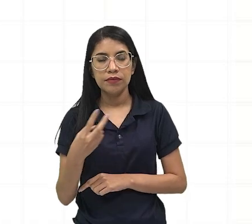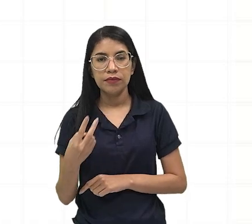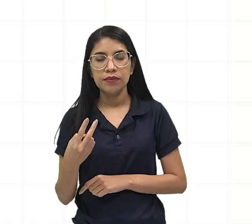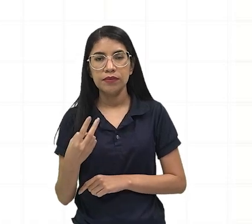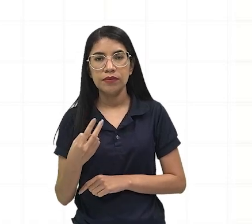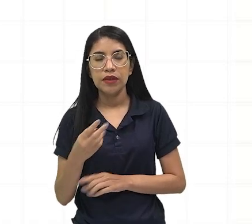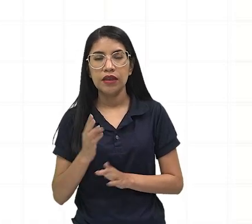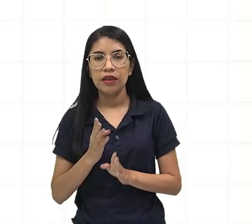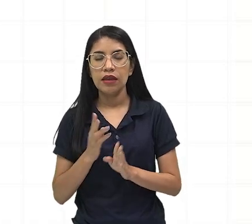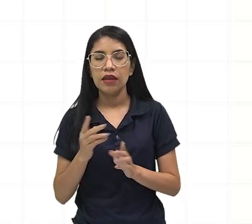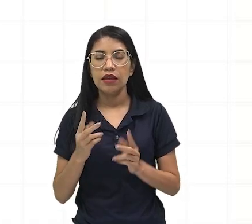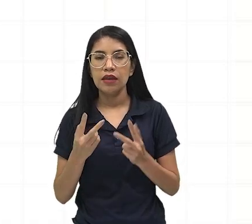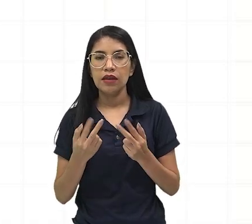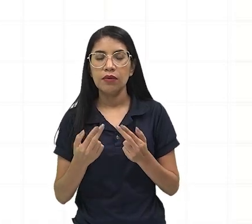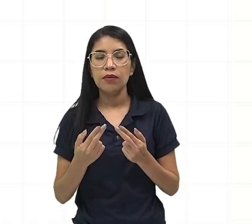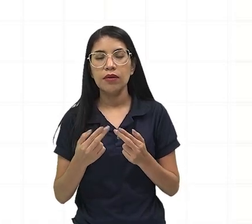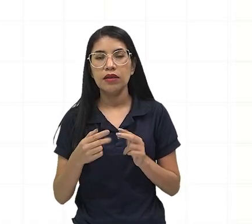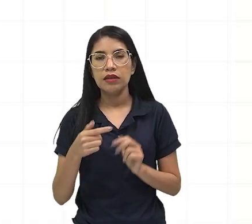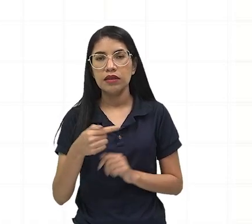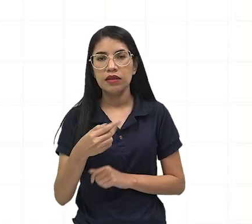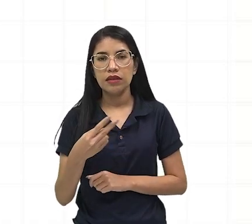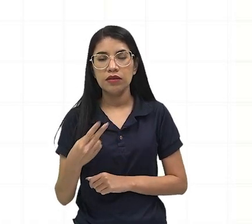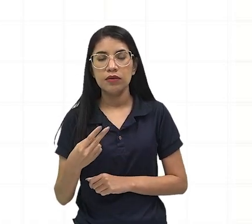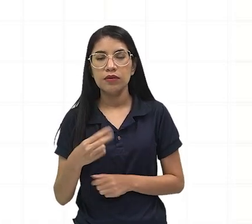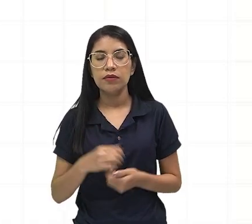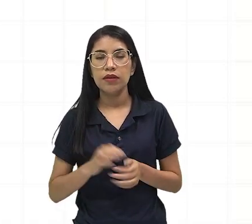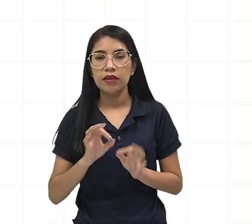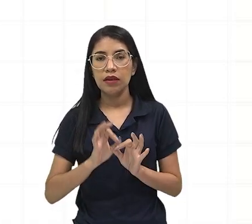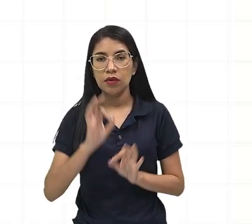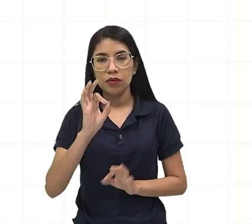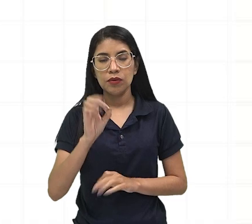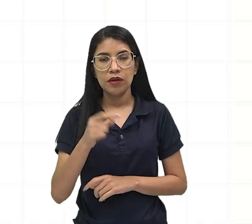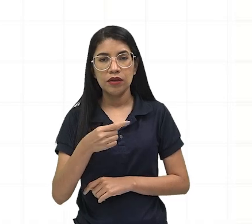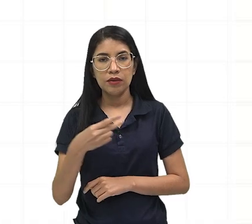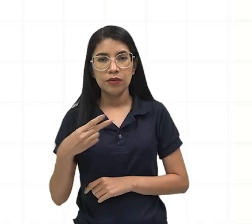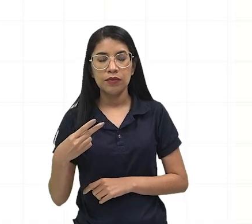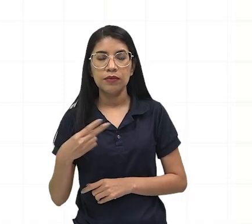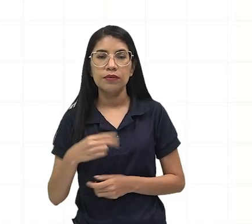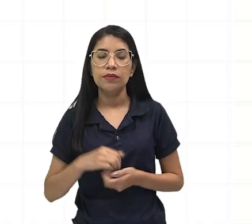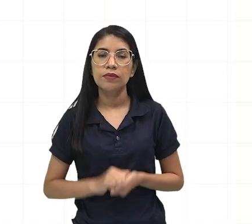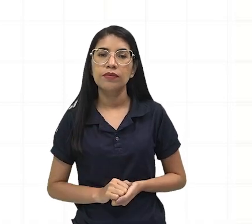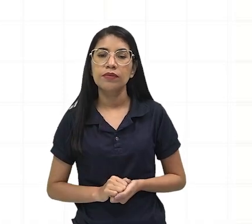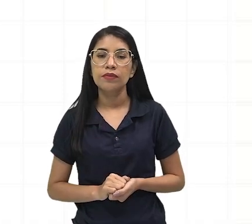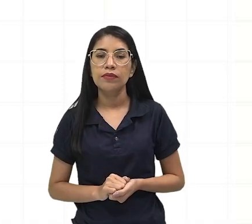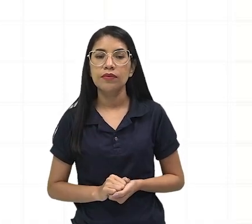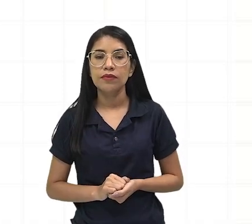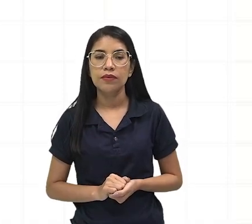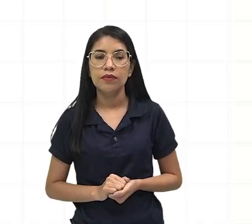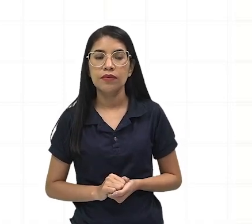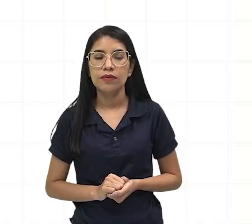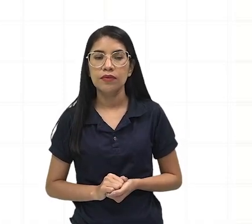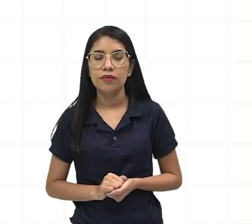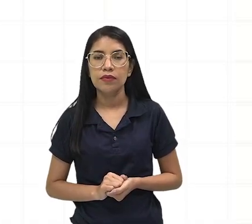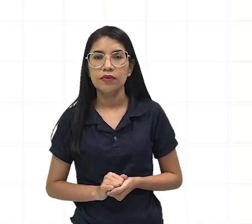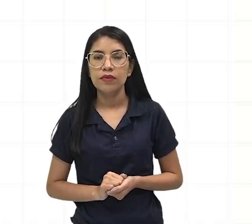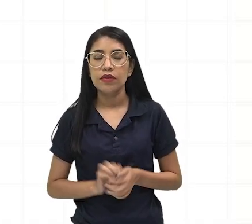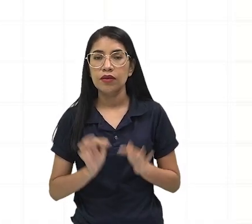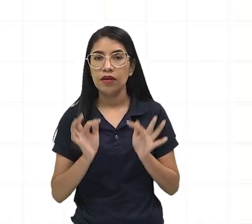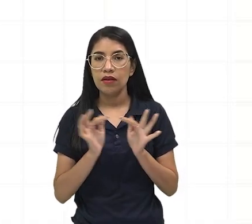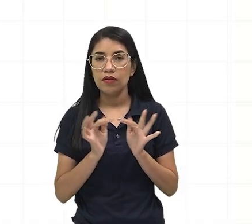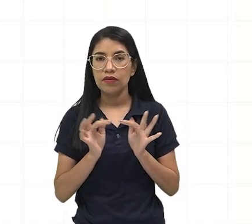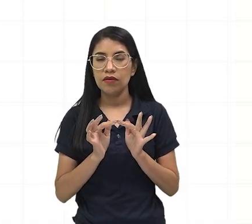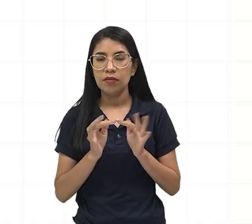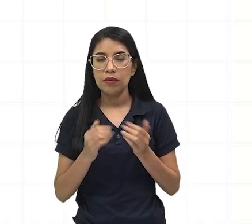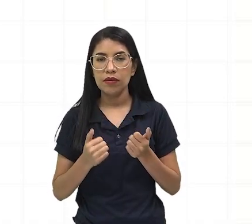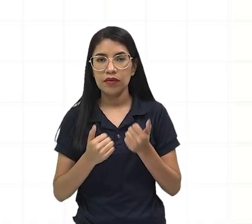agora. E a altura do cilindro é 12. Então, nós temos aqui a nossa